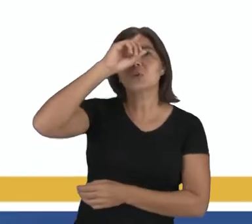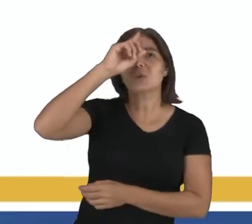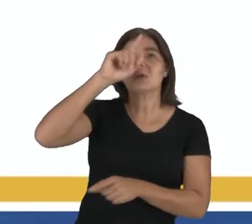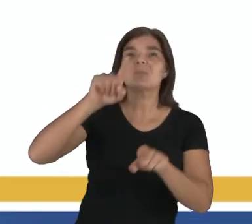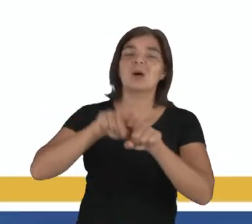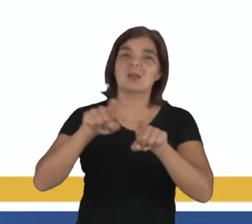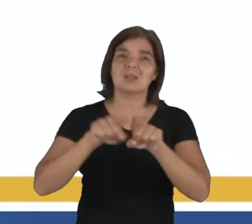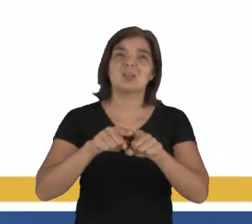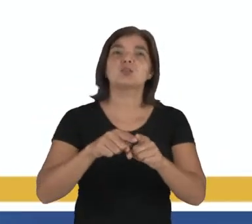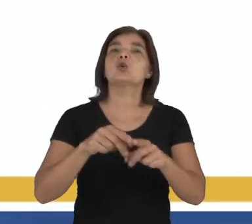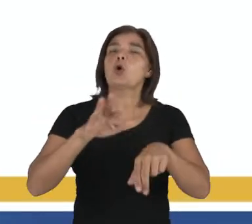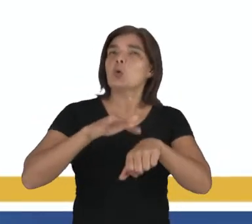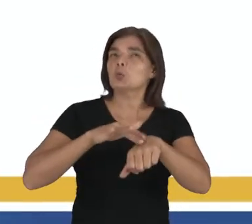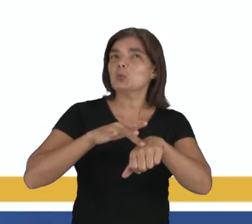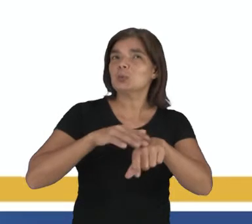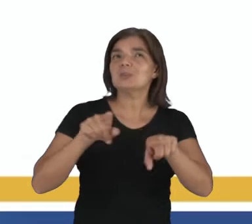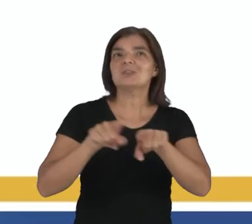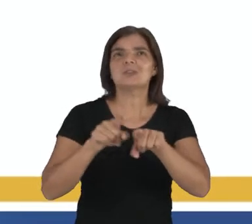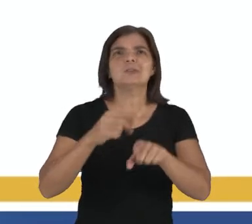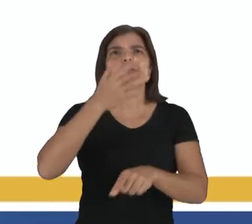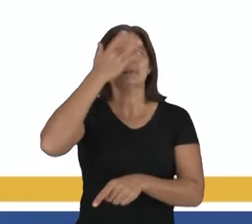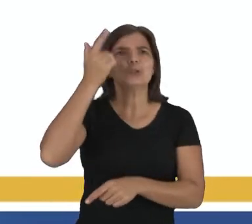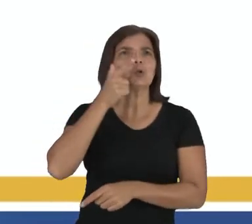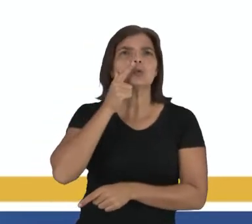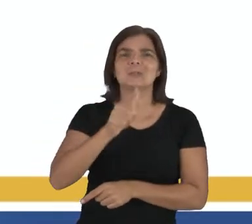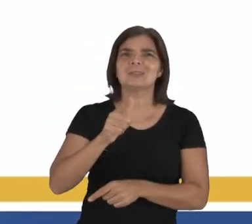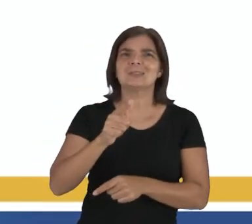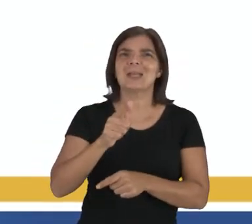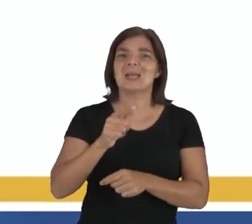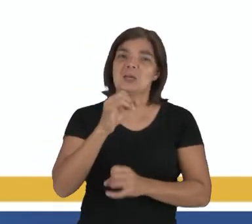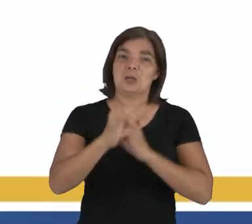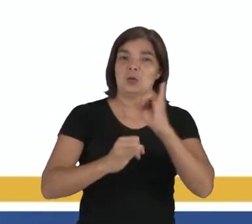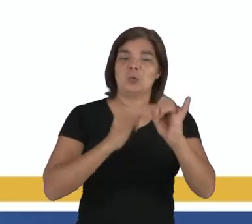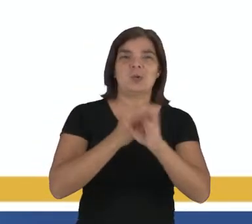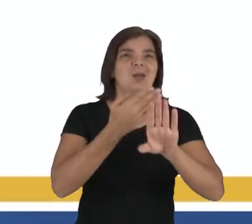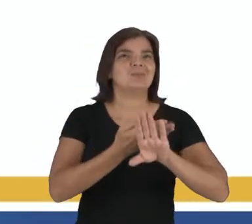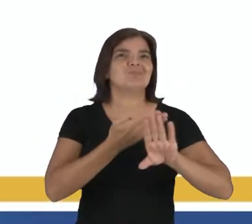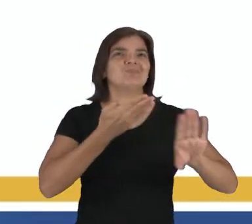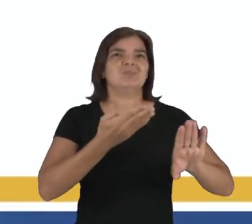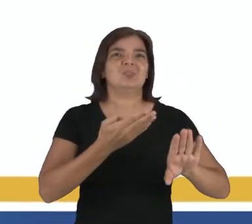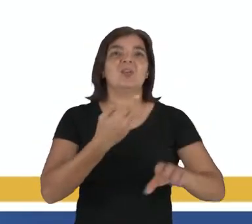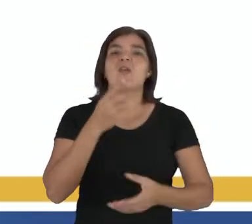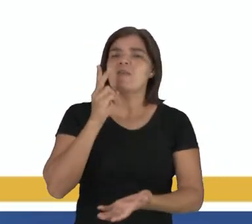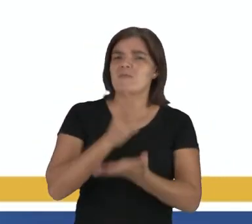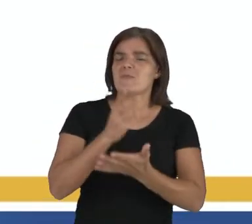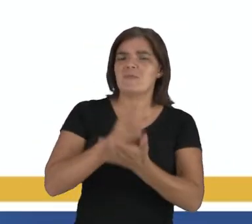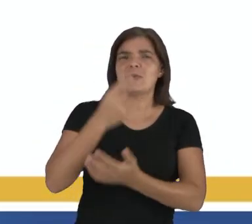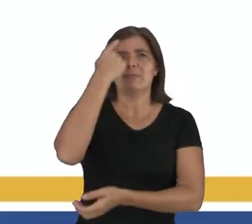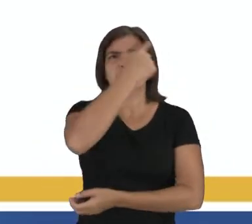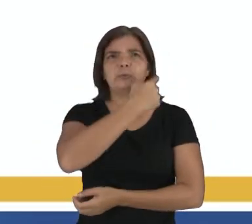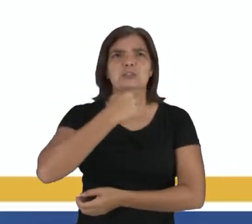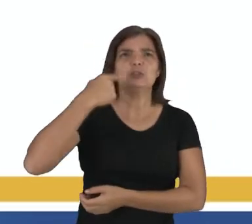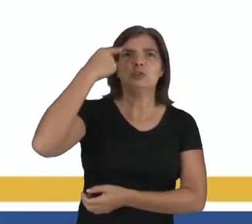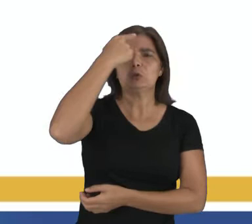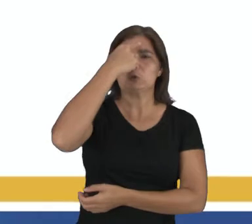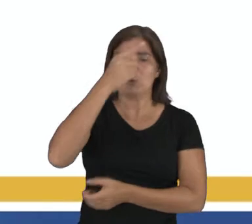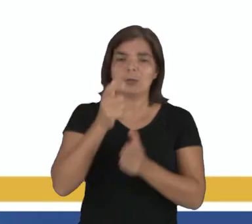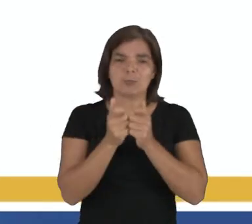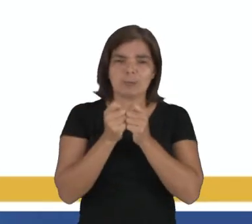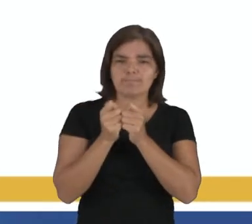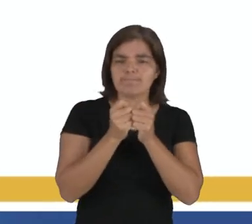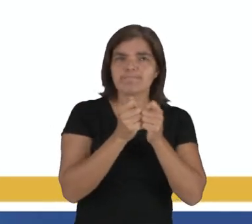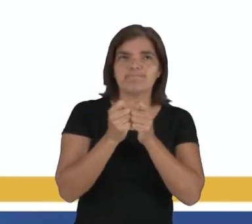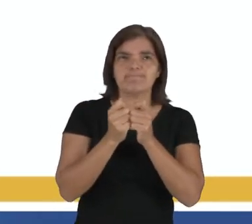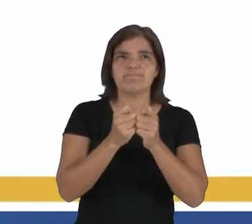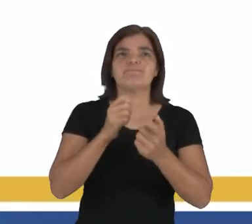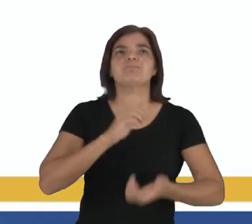e adultos que padecem de nomofobia, gente que não consegue se desconectar do aparelho, vive as